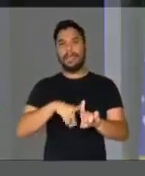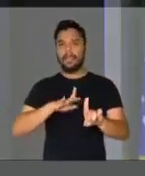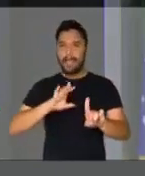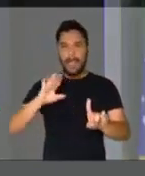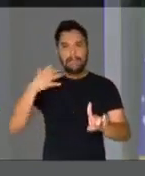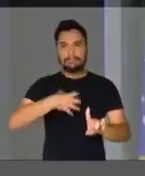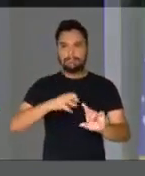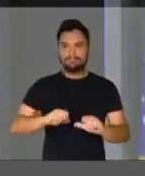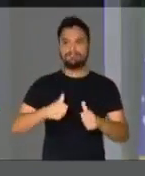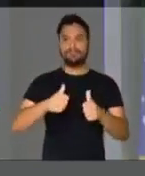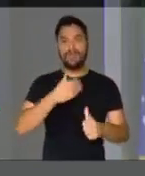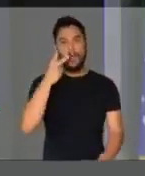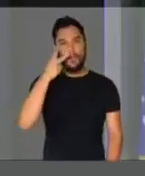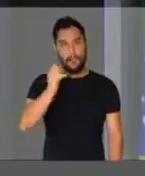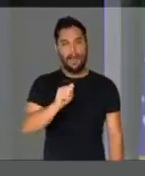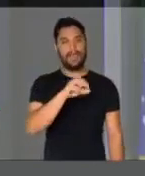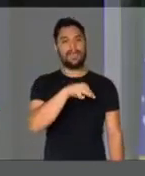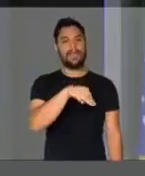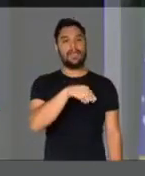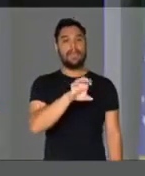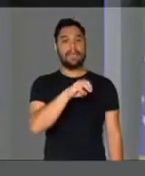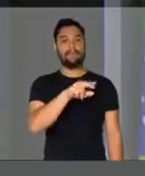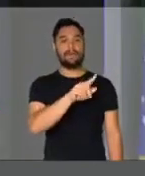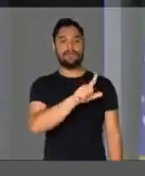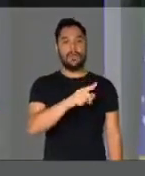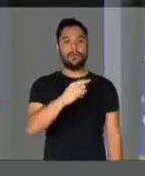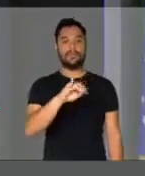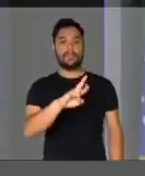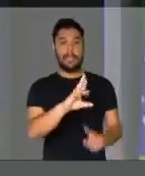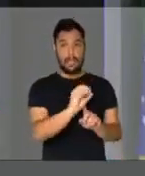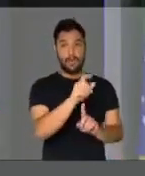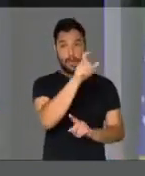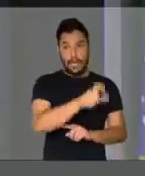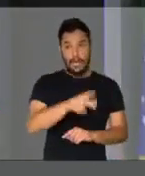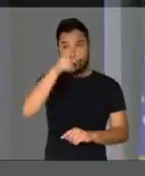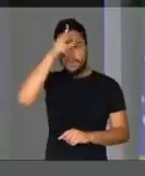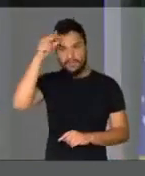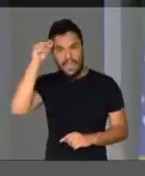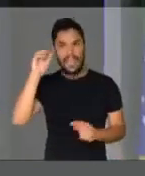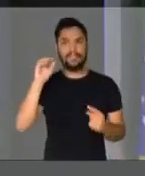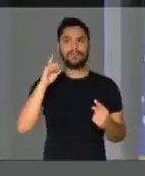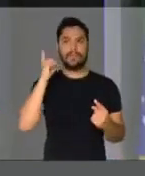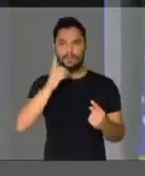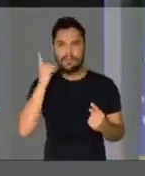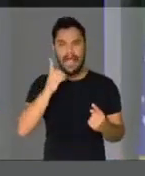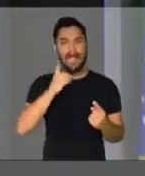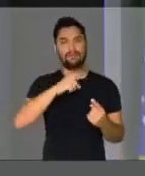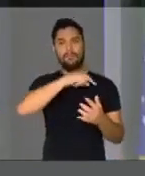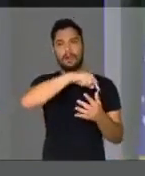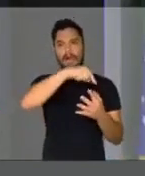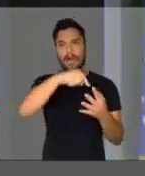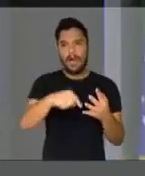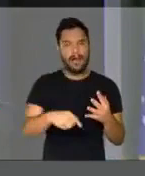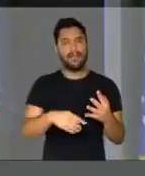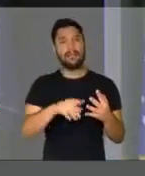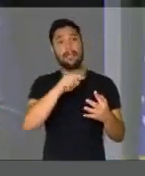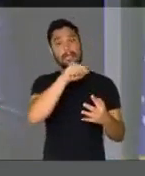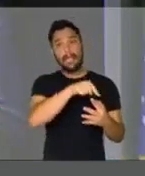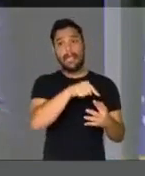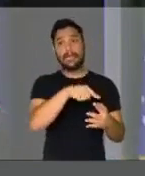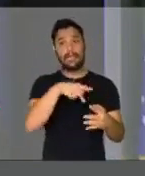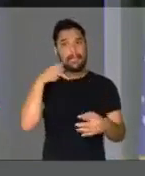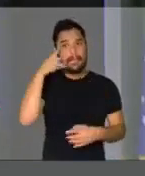Pinheiro, professor, advogado, vereador, deputado, prefeito e um dos pinheiros que encontrou na política um sentido